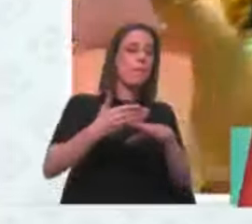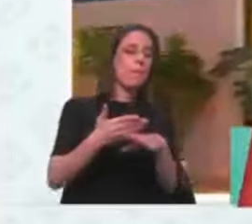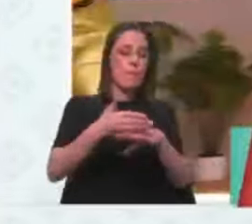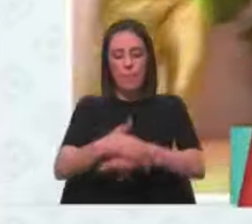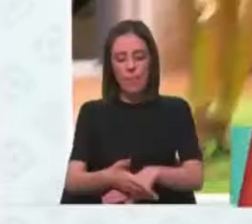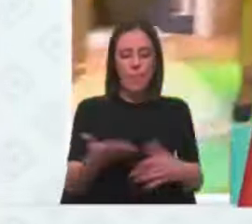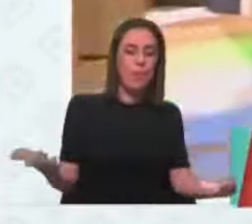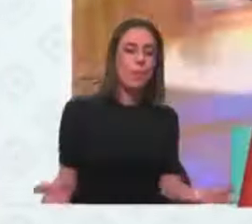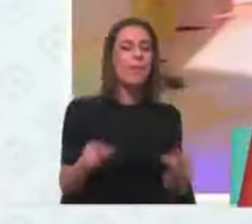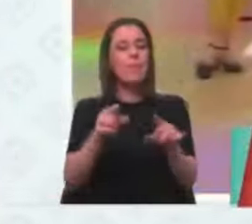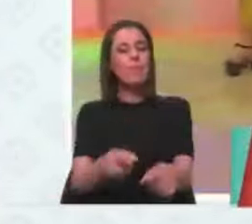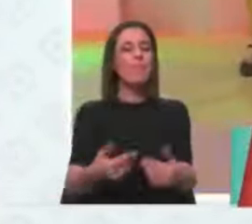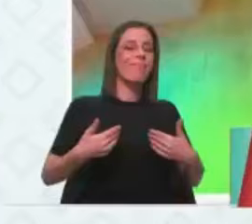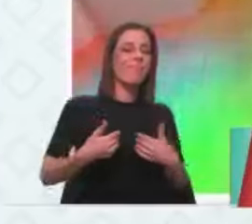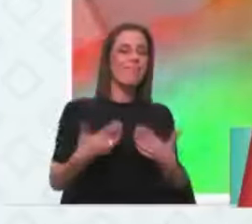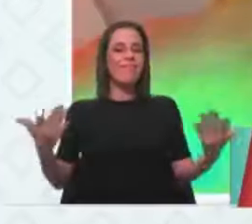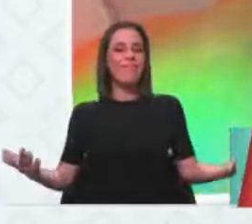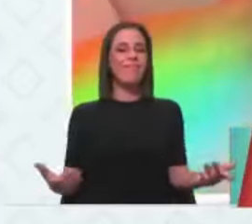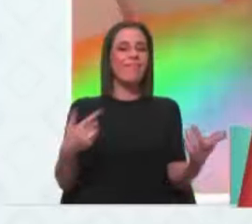diferente.